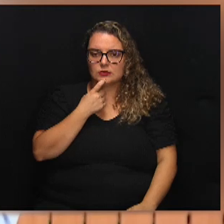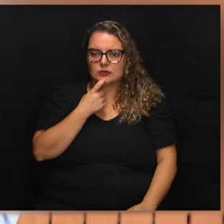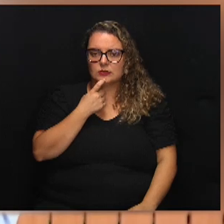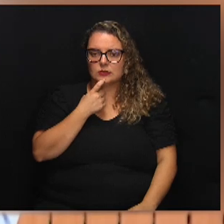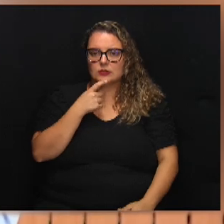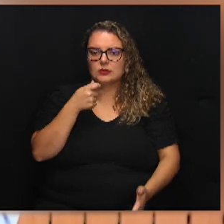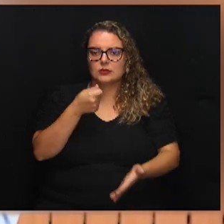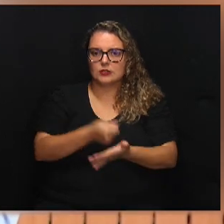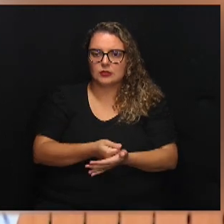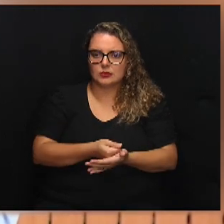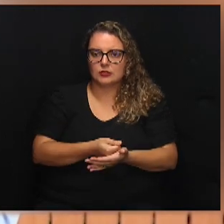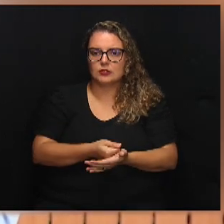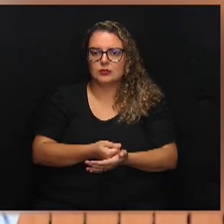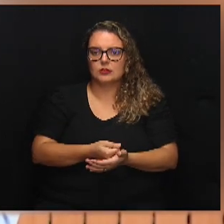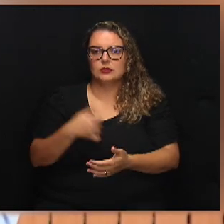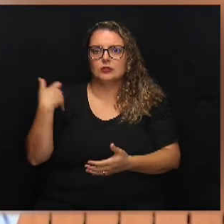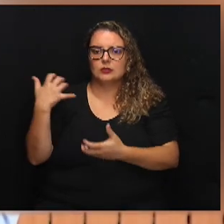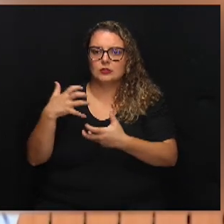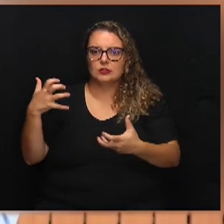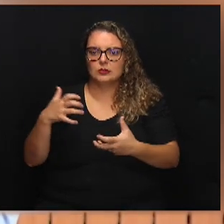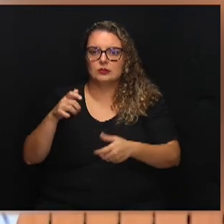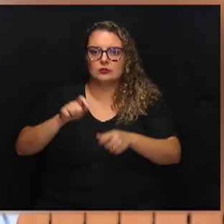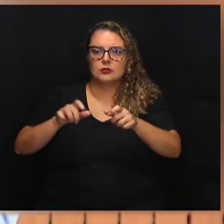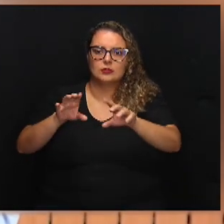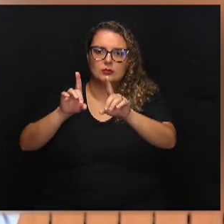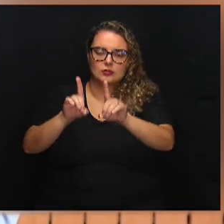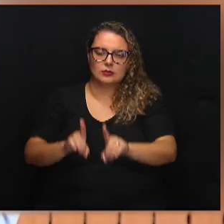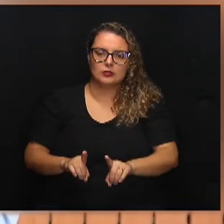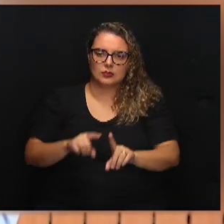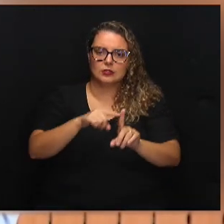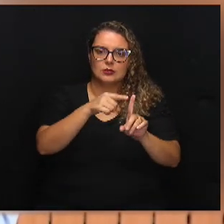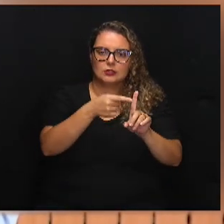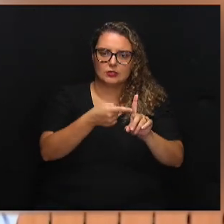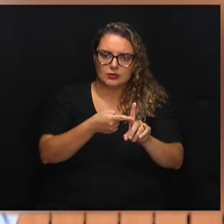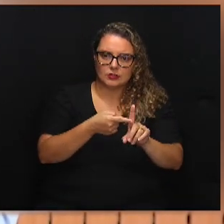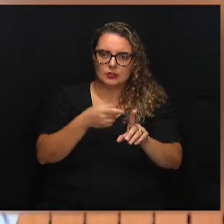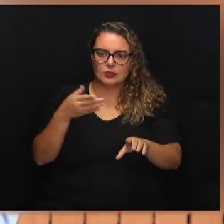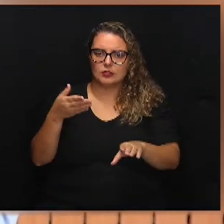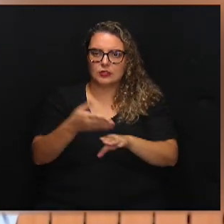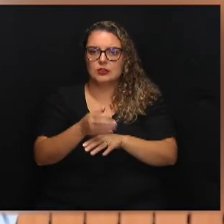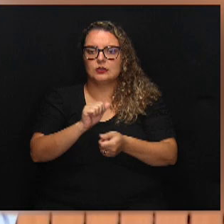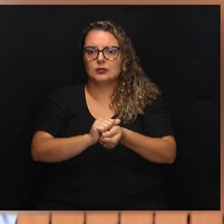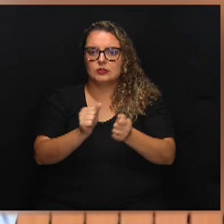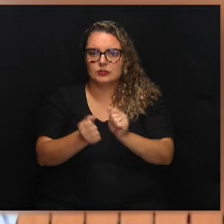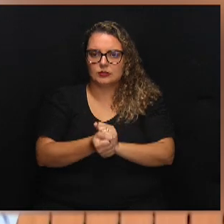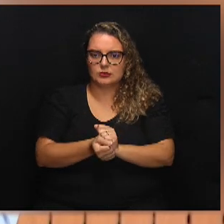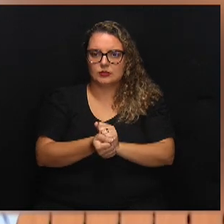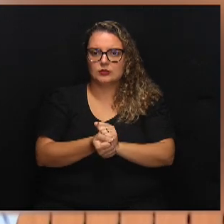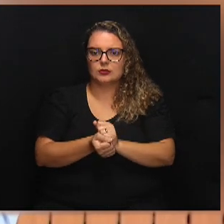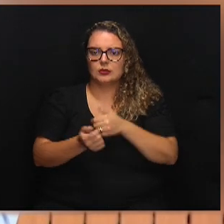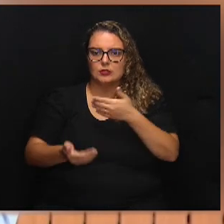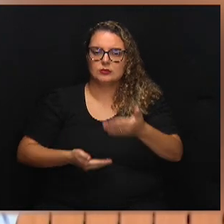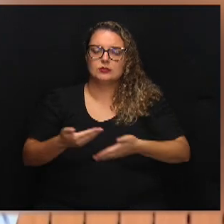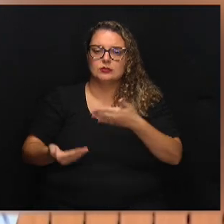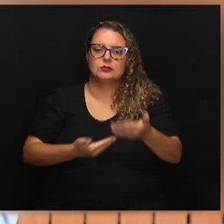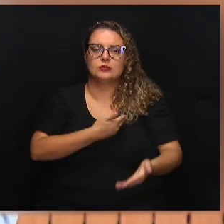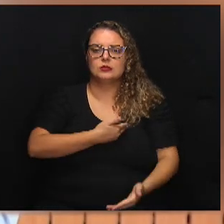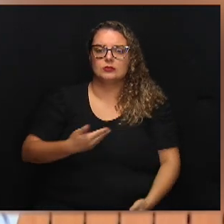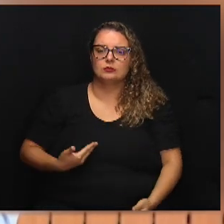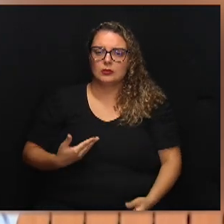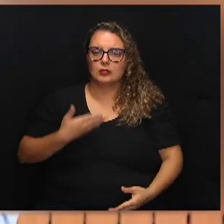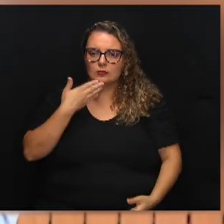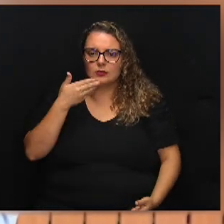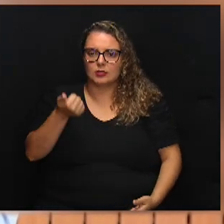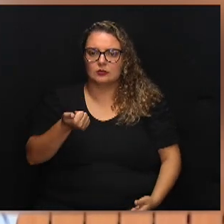assegura aos idosos portadores de deficiência e gestantes acesso adequado aos serviços públicos para aprimorar